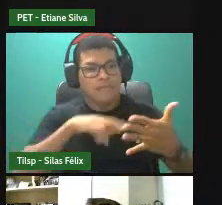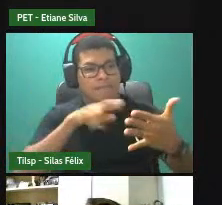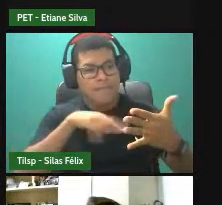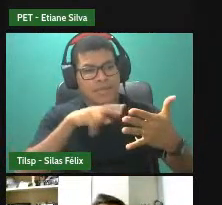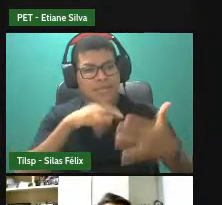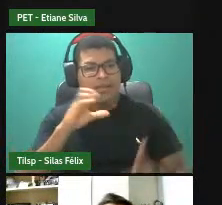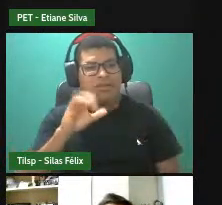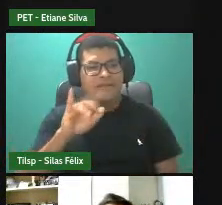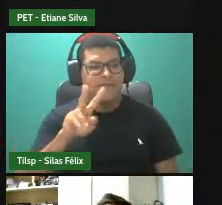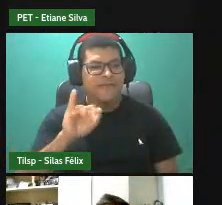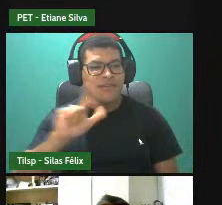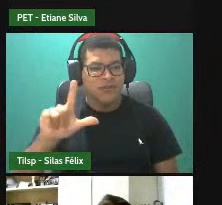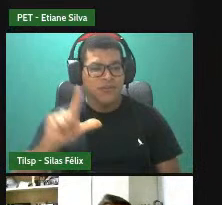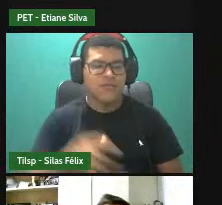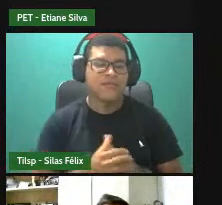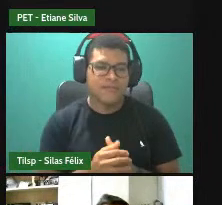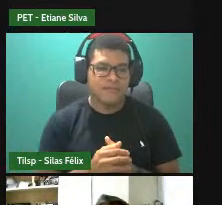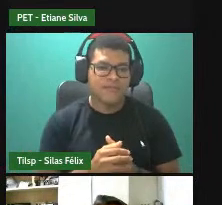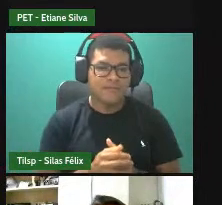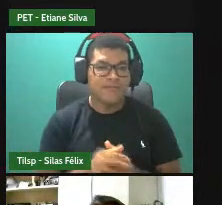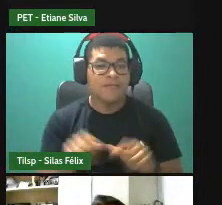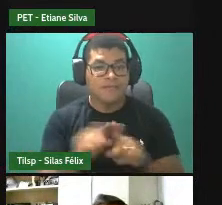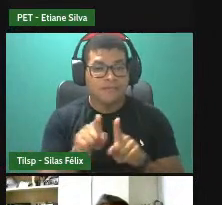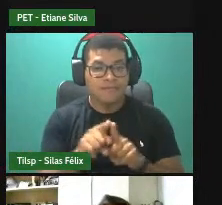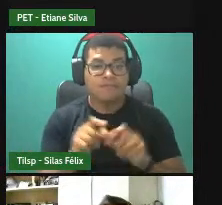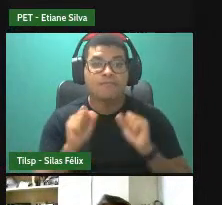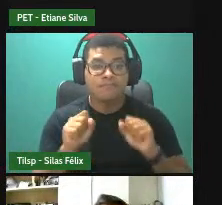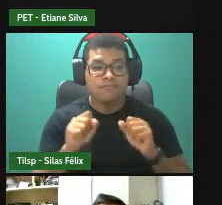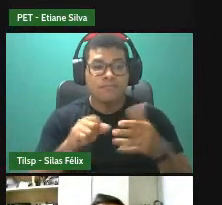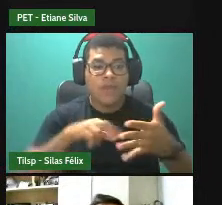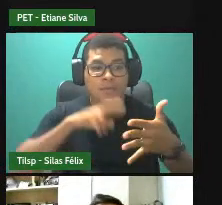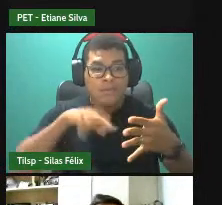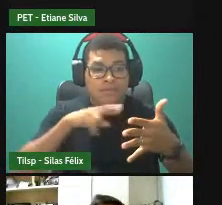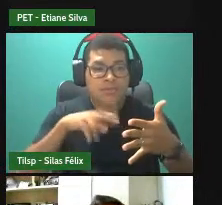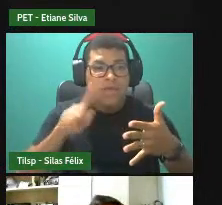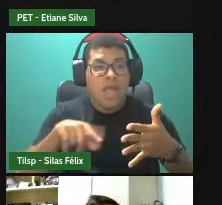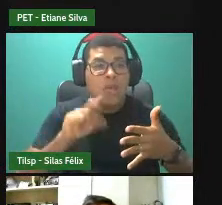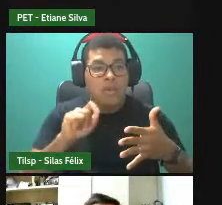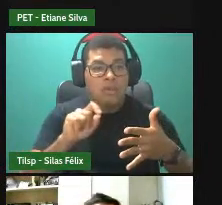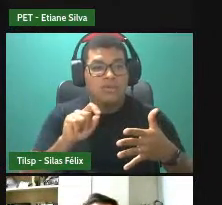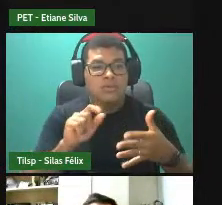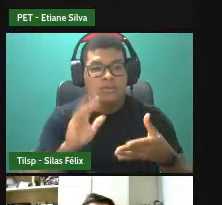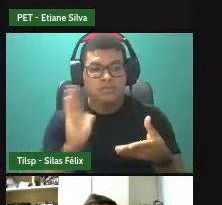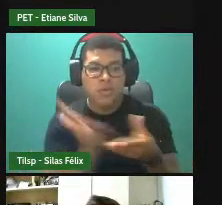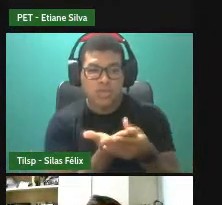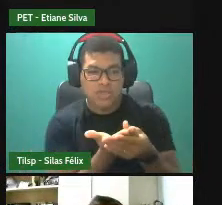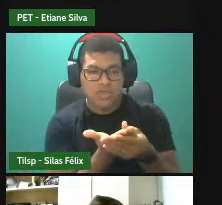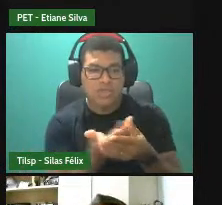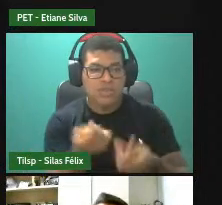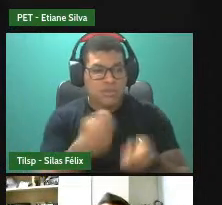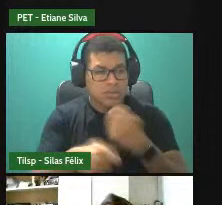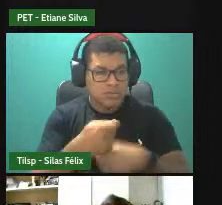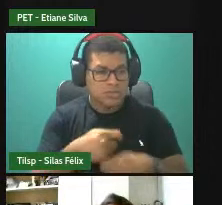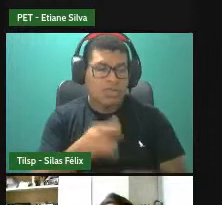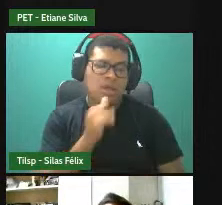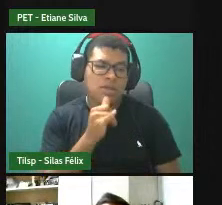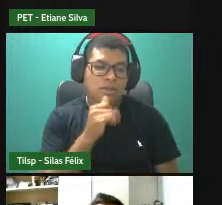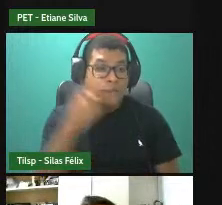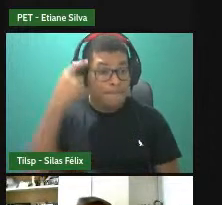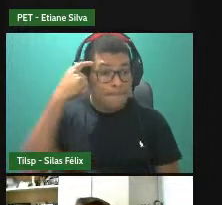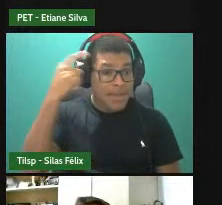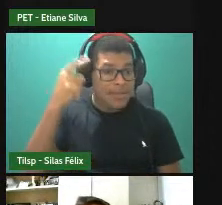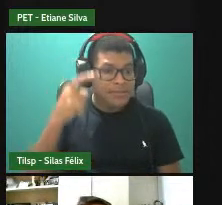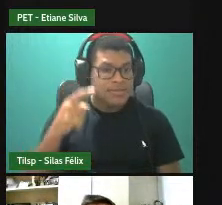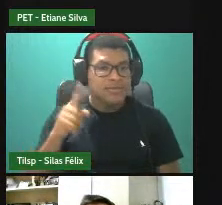civil, né? Podemos atuar pericialmente também em processos administrativos. imagine uma queixa como essa do